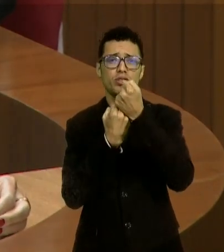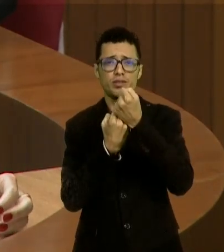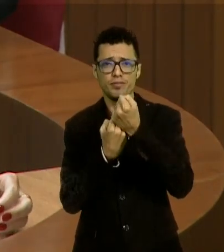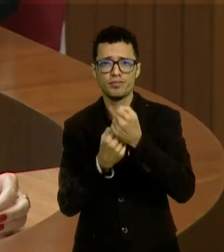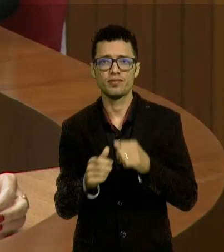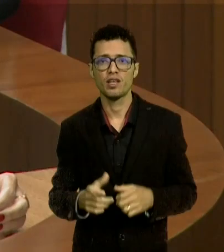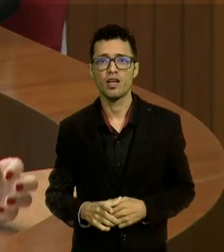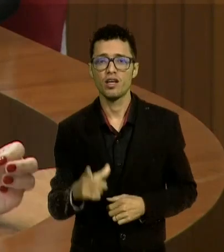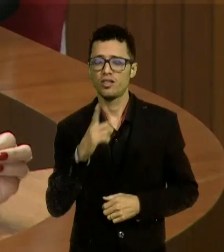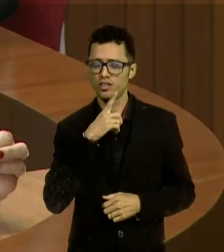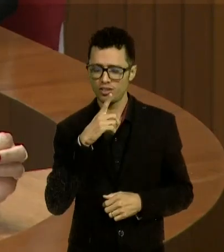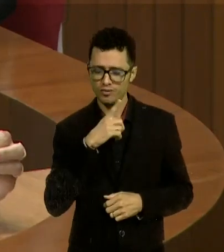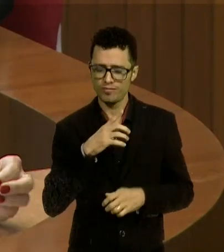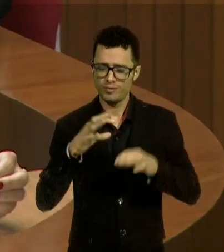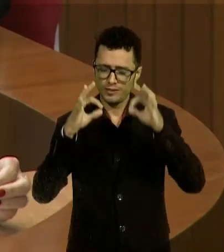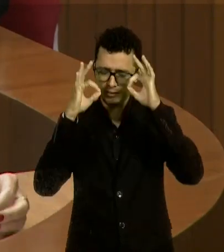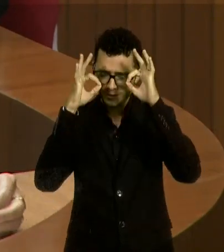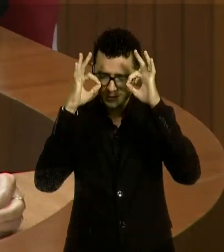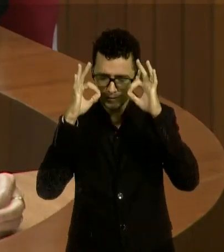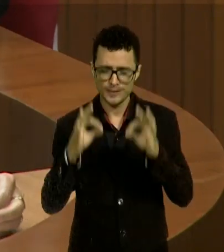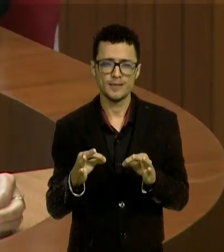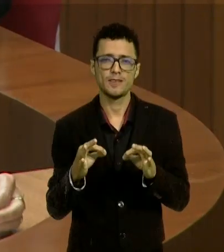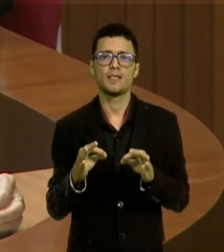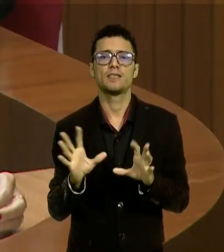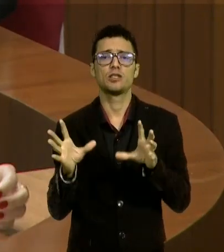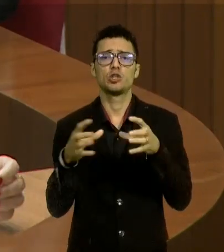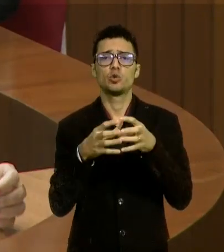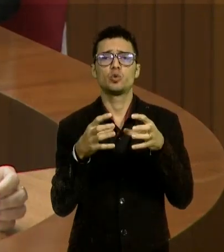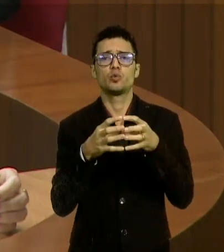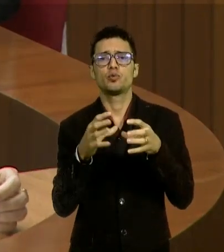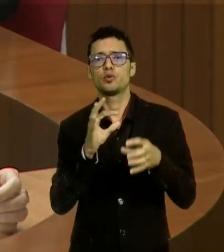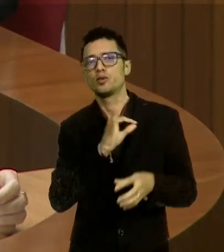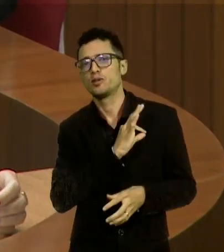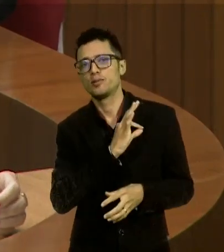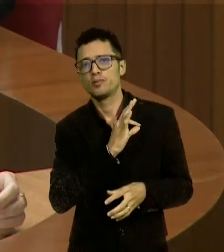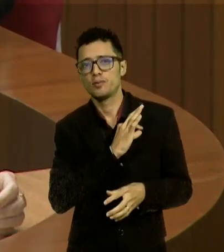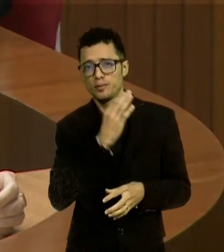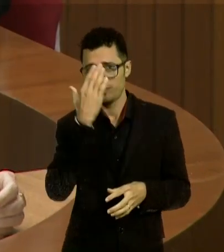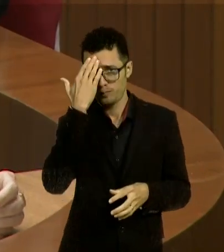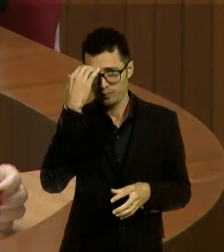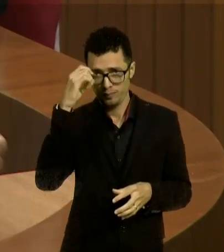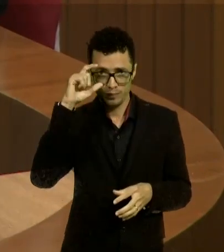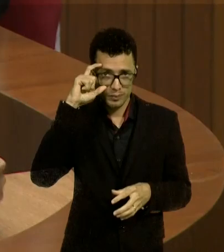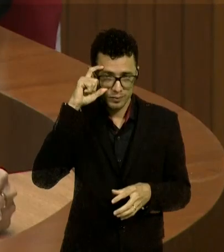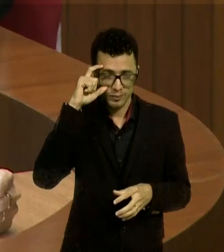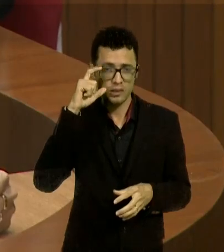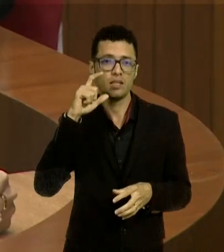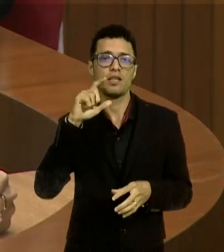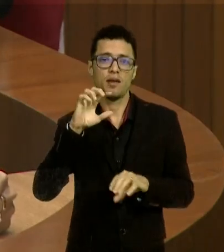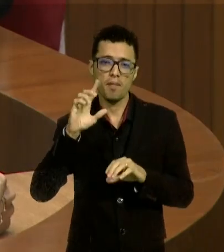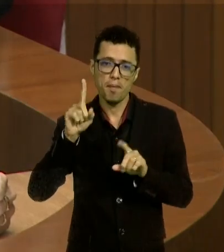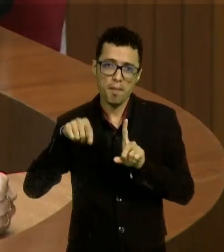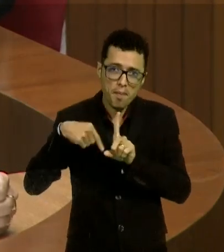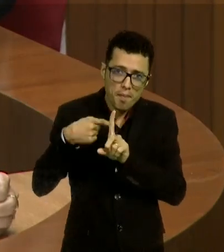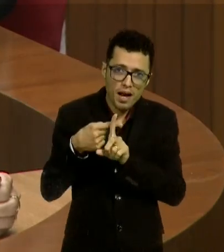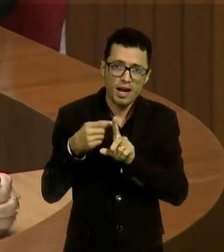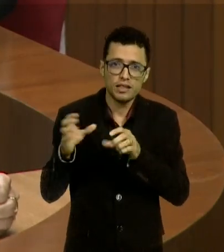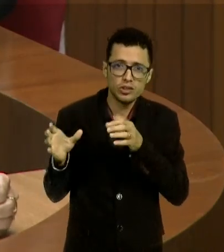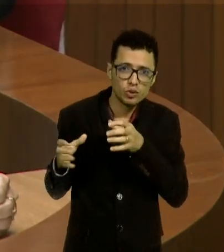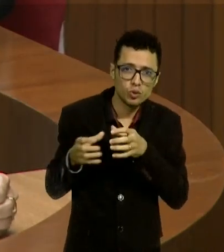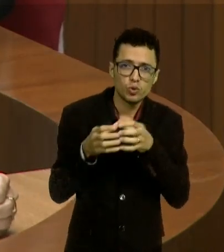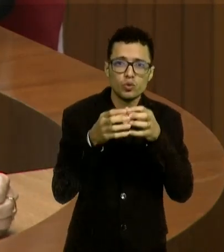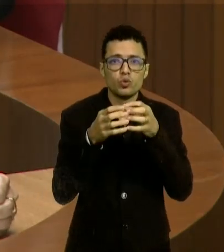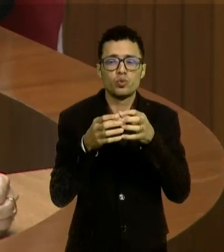Penha faz um excelente trabalho na nossa cidade e esse reforço da guarda, essa parceria, só